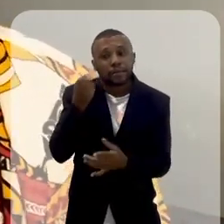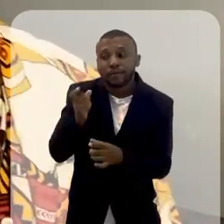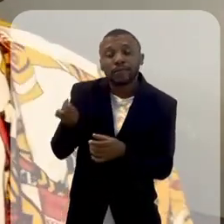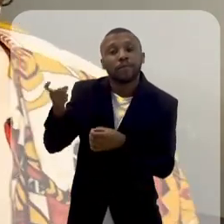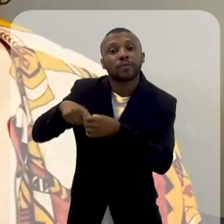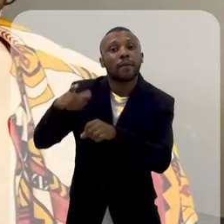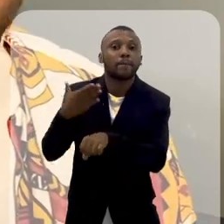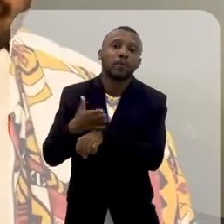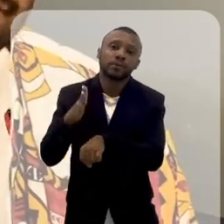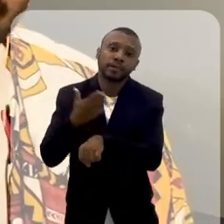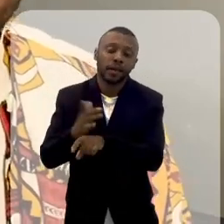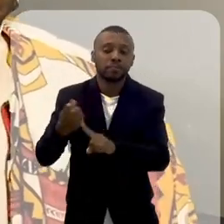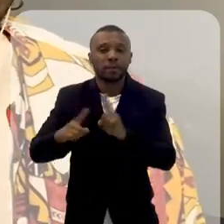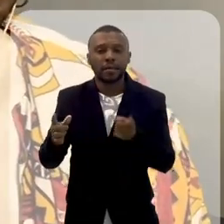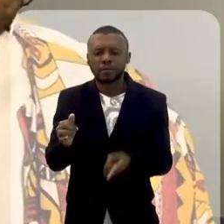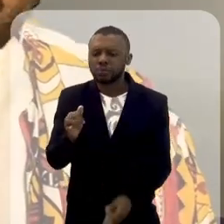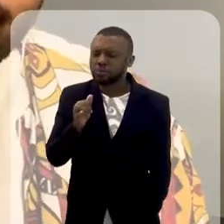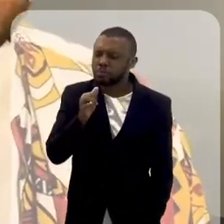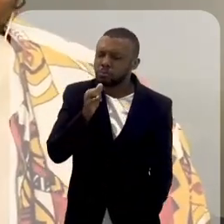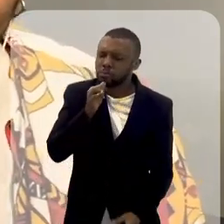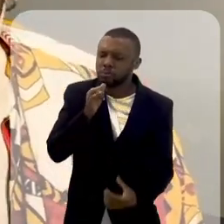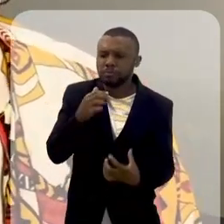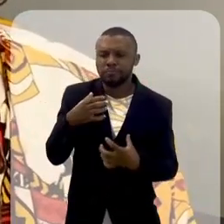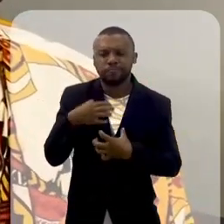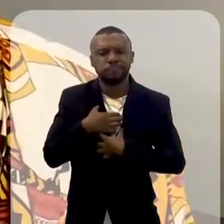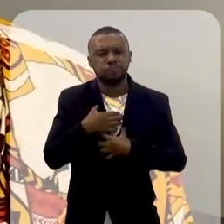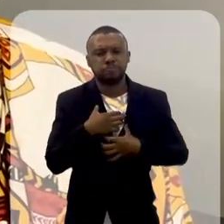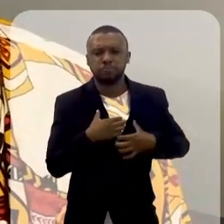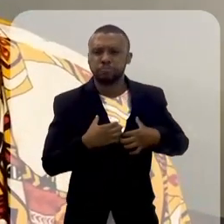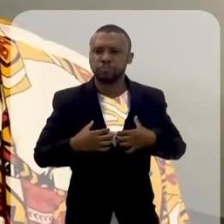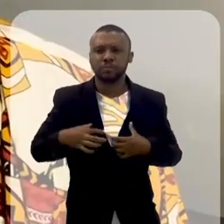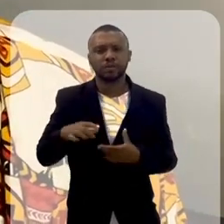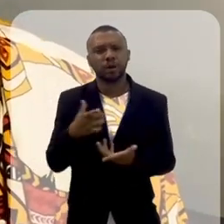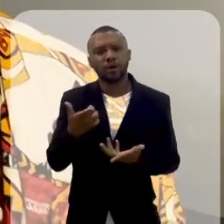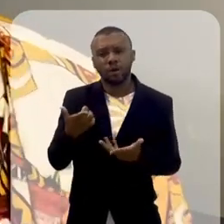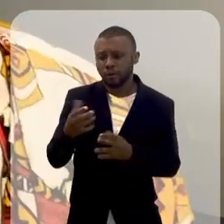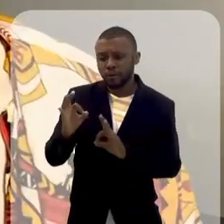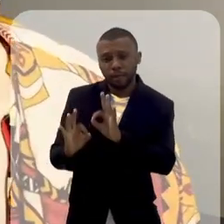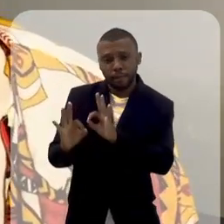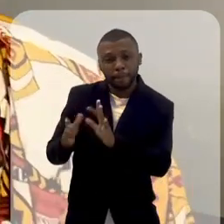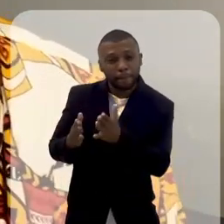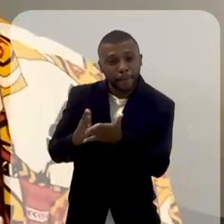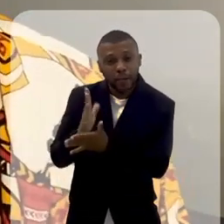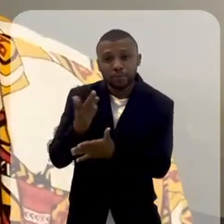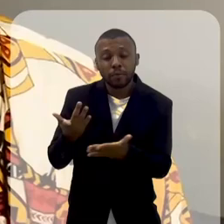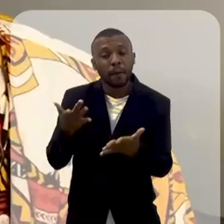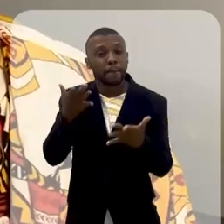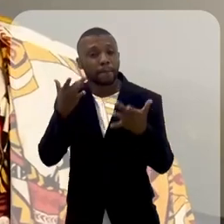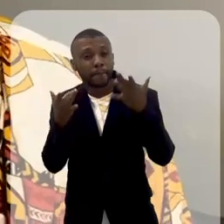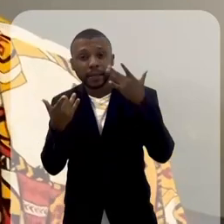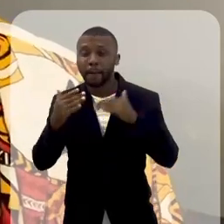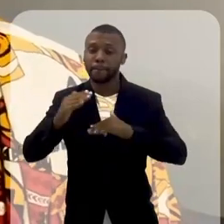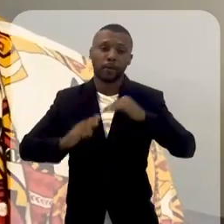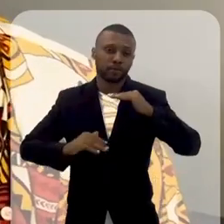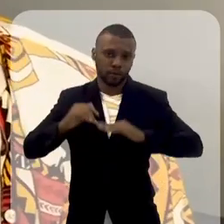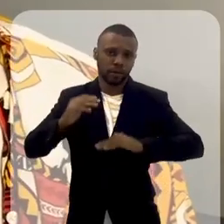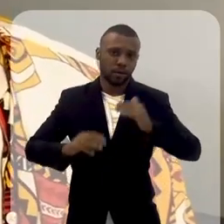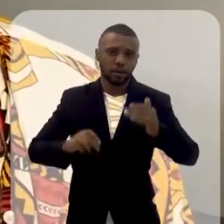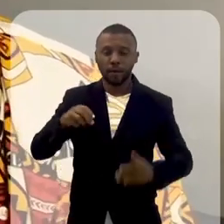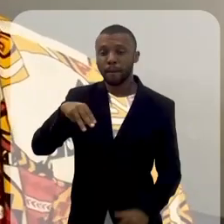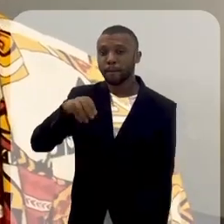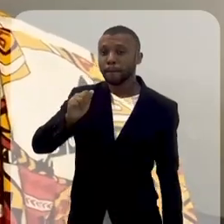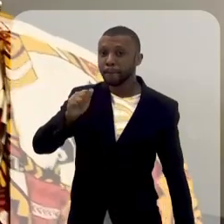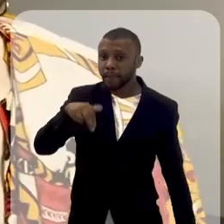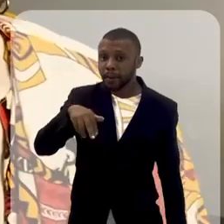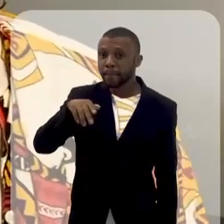eu tento voltar para o estágio, só que eu continuo muito triste. E aí eu passo numa peça profissional em Brasília, e eu faço